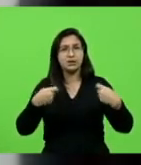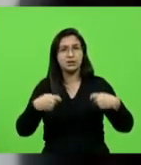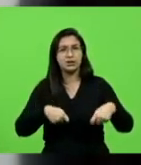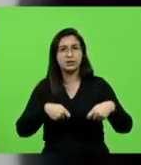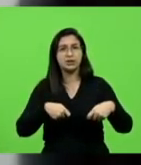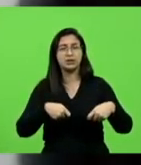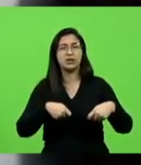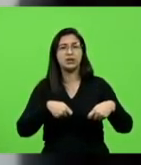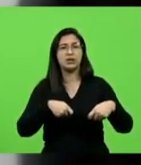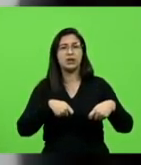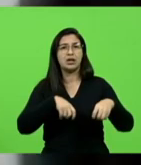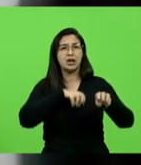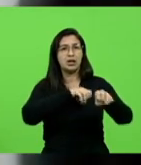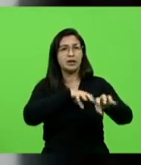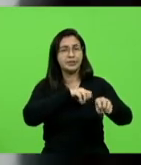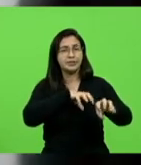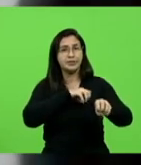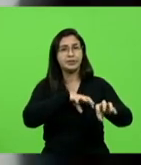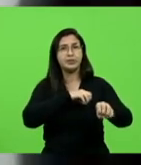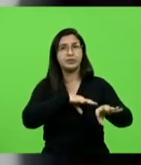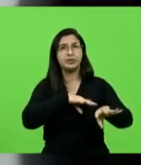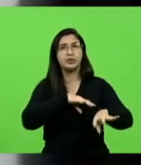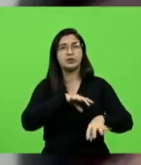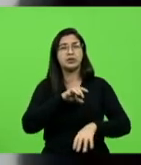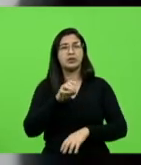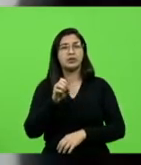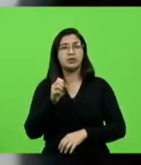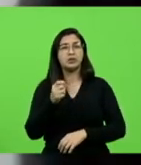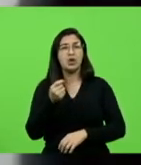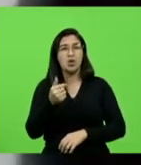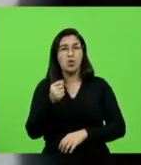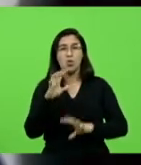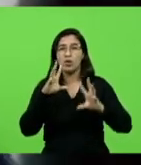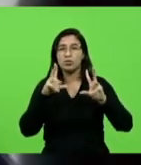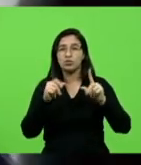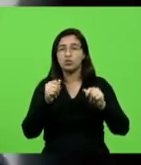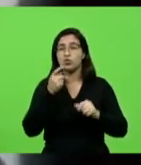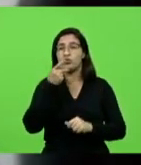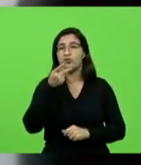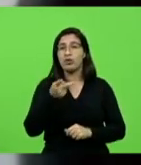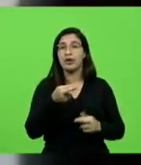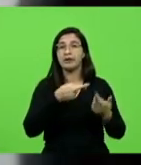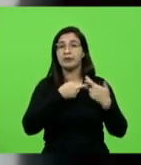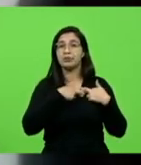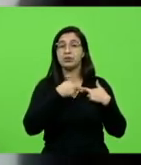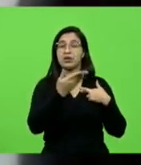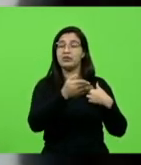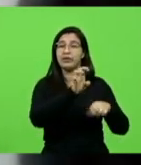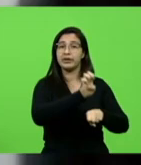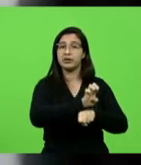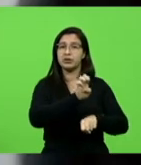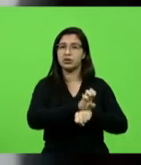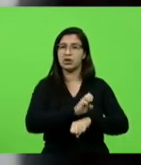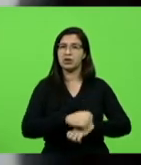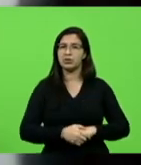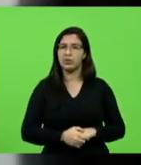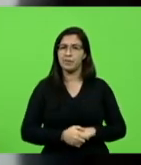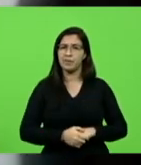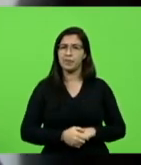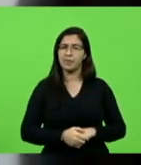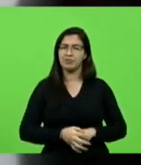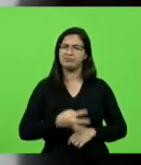educação, quase todo tempo nós falamos do Estado. É impressionante como as famílias